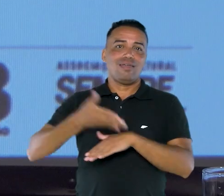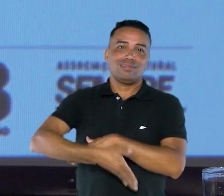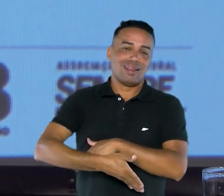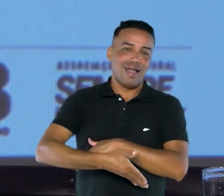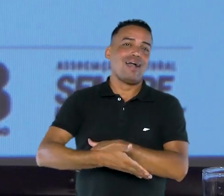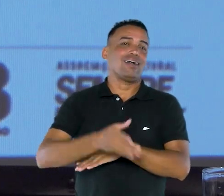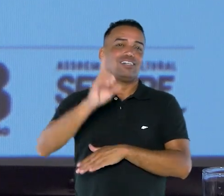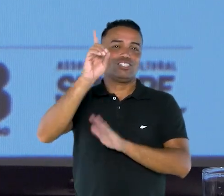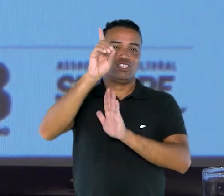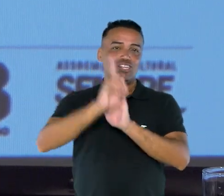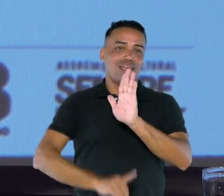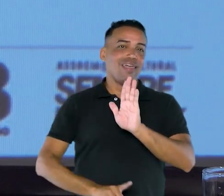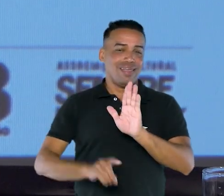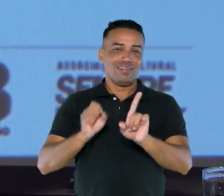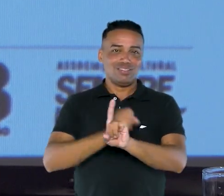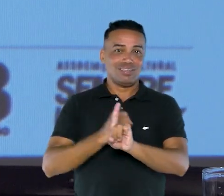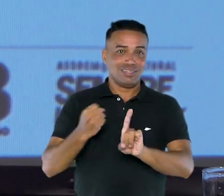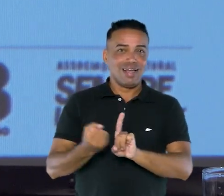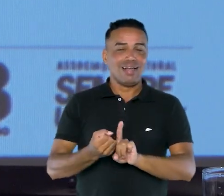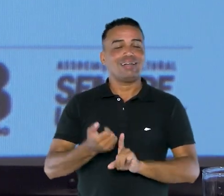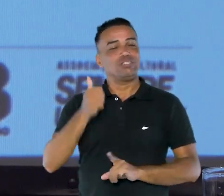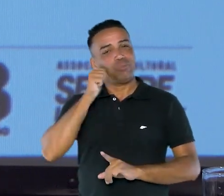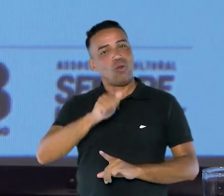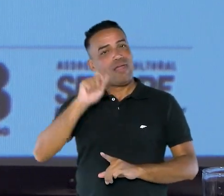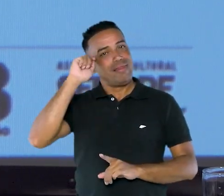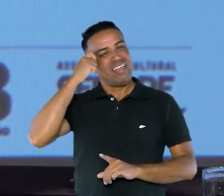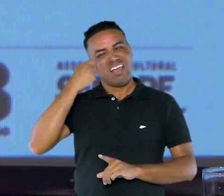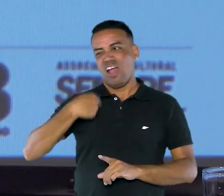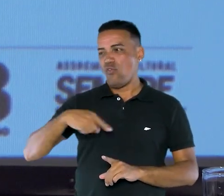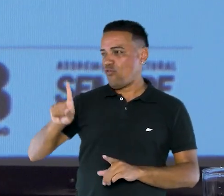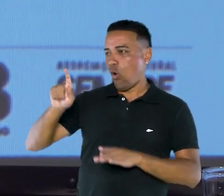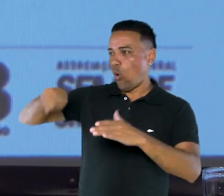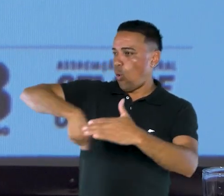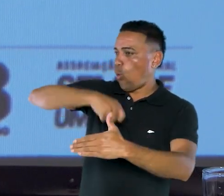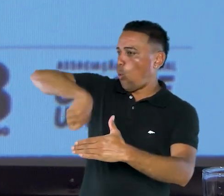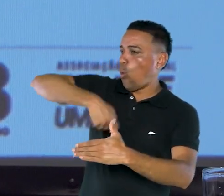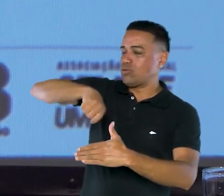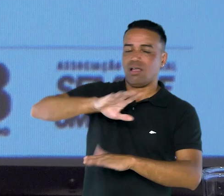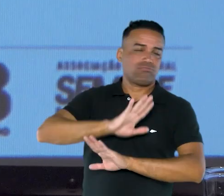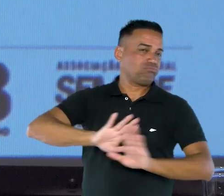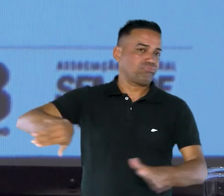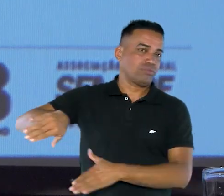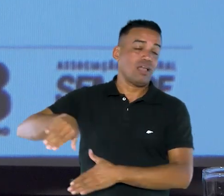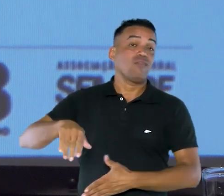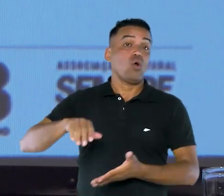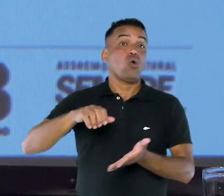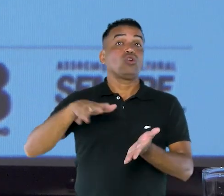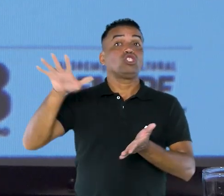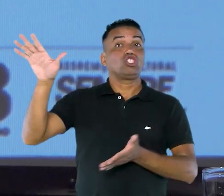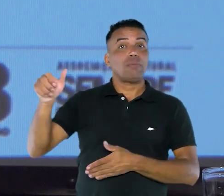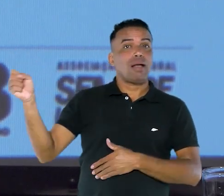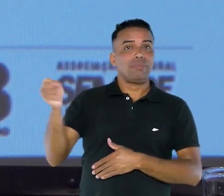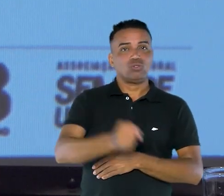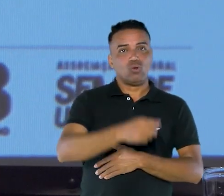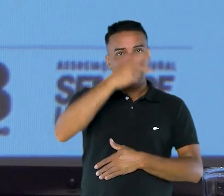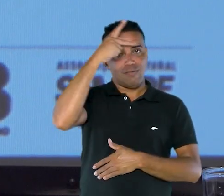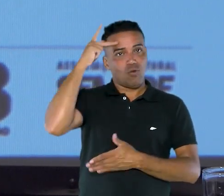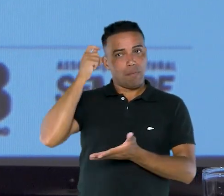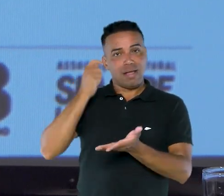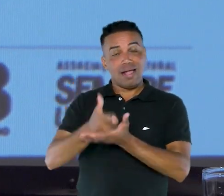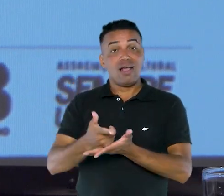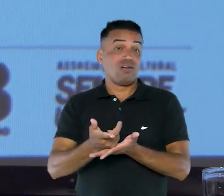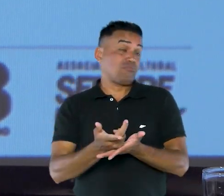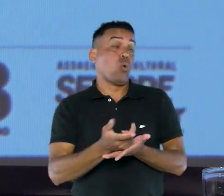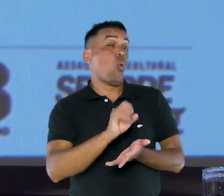muito pequena de mulheres negras, mas as que conseguiram, aí começam, não vou cozinhar mais não, né? Sei lá, vou contratar alguém, ou vou só